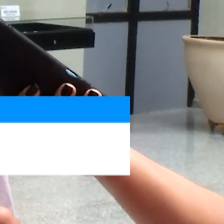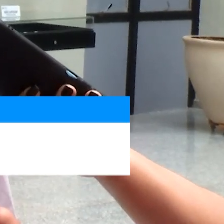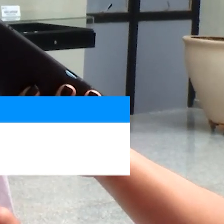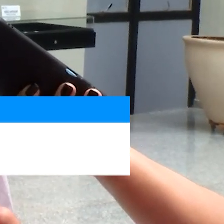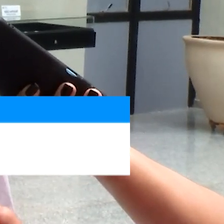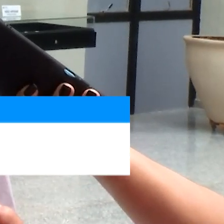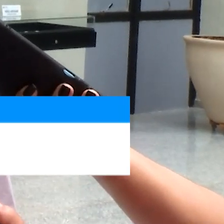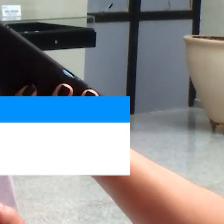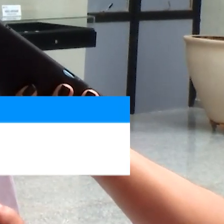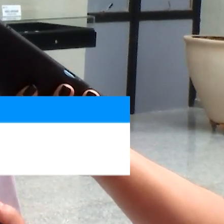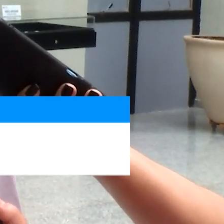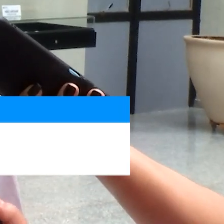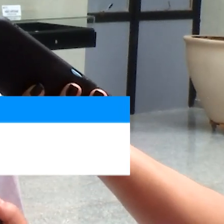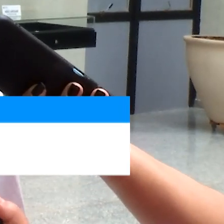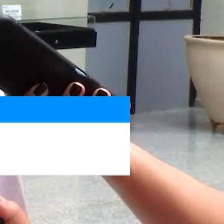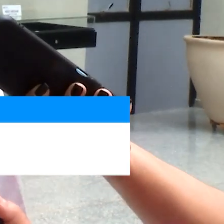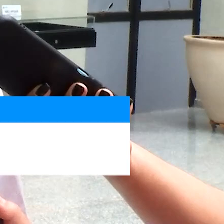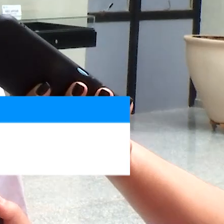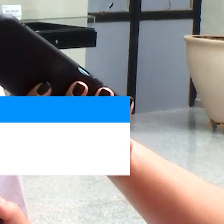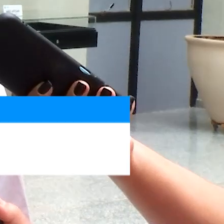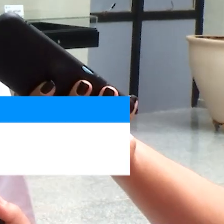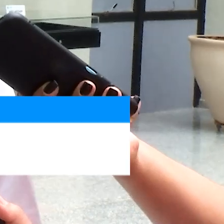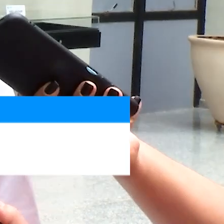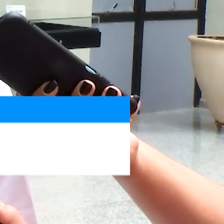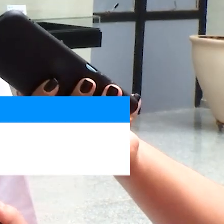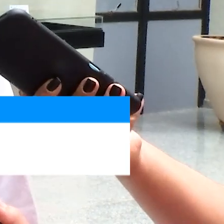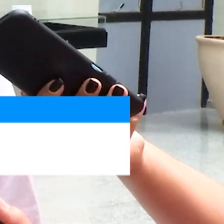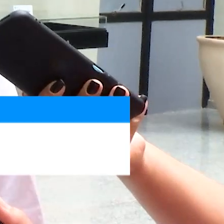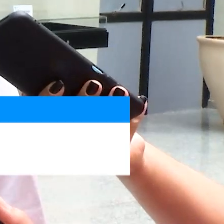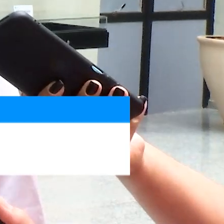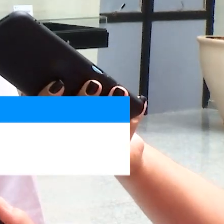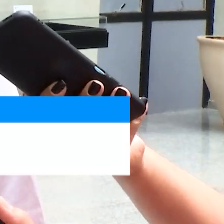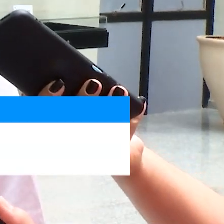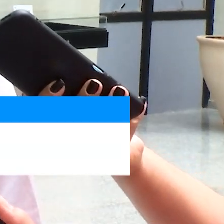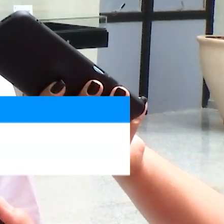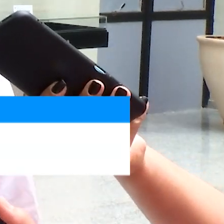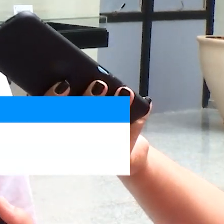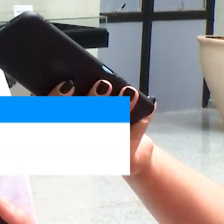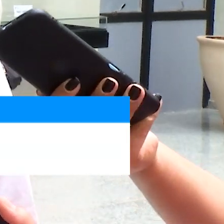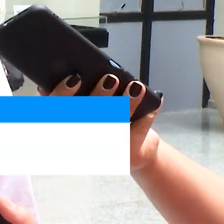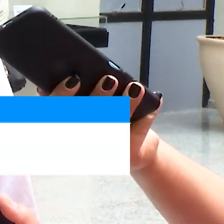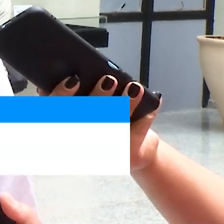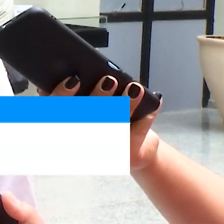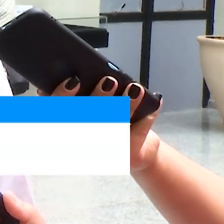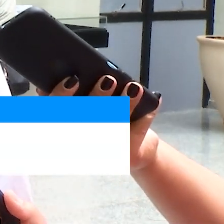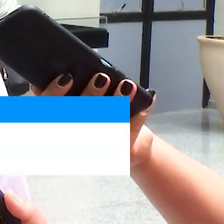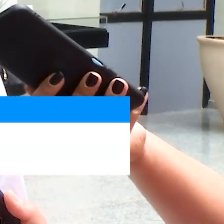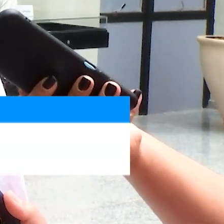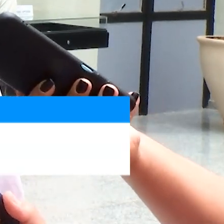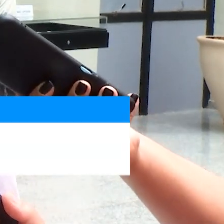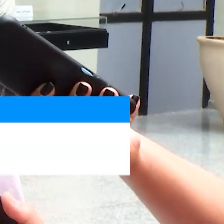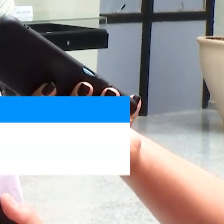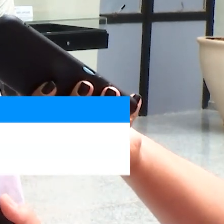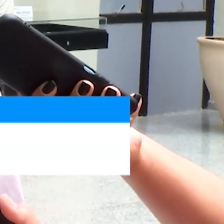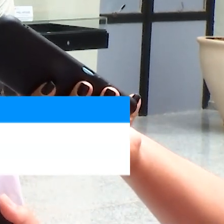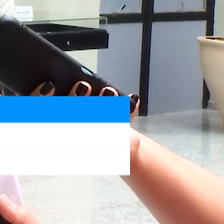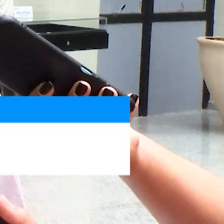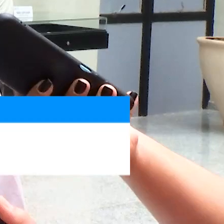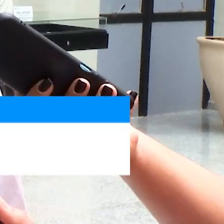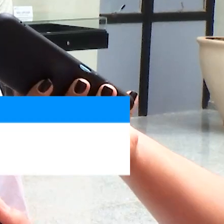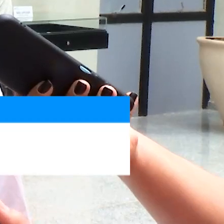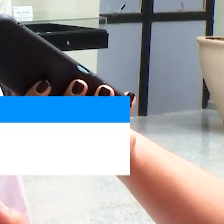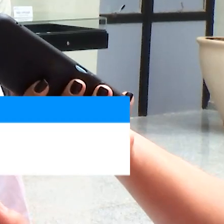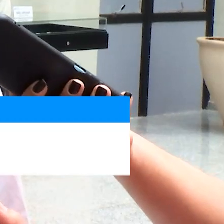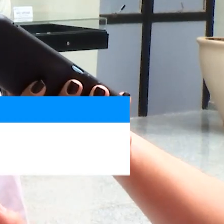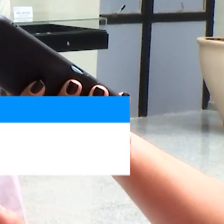lado que muita gente não conhece, né? Muita gente julga a política e a gente pode conhecer de perto sobre o que é e tirar